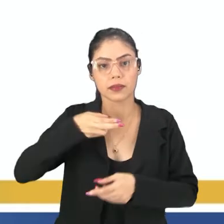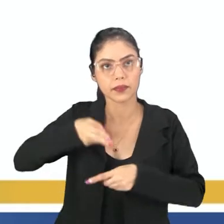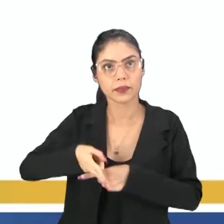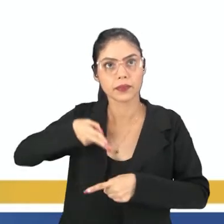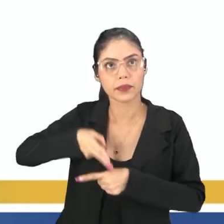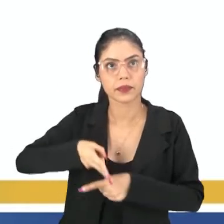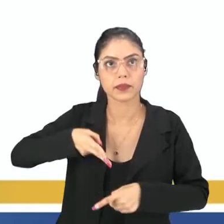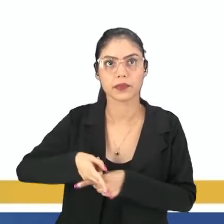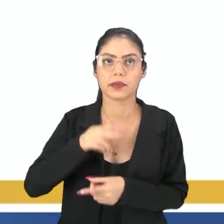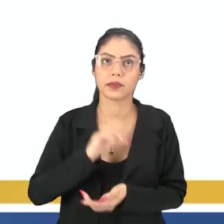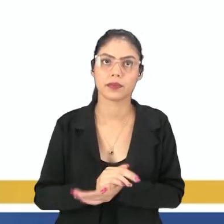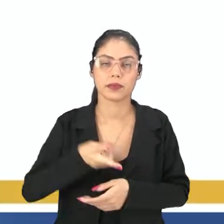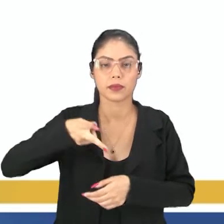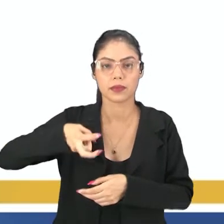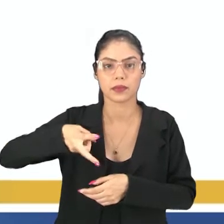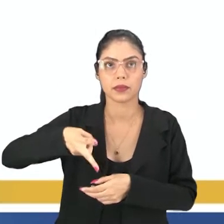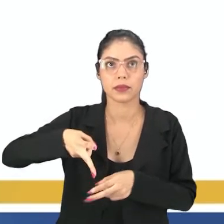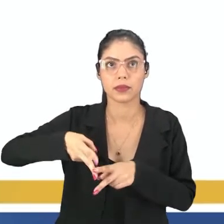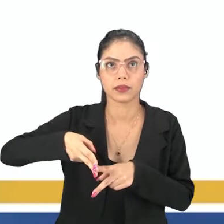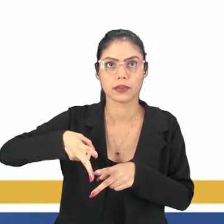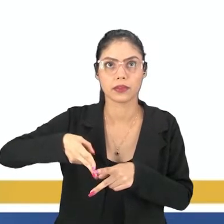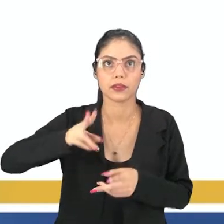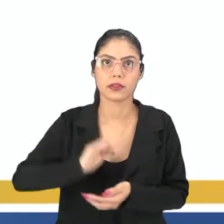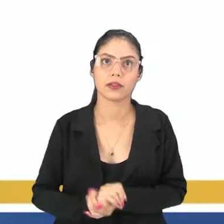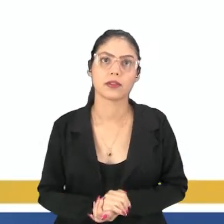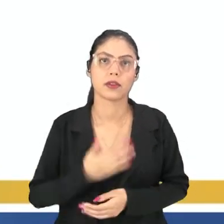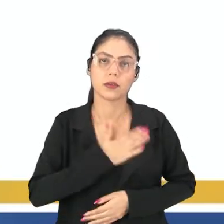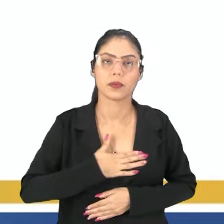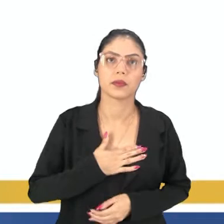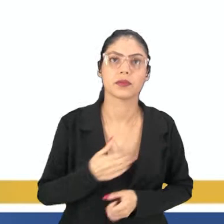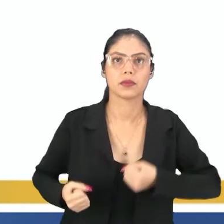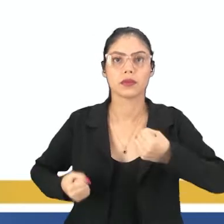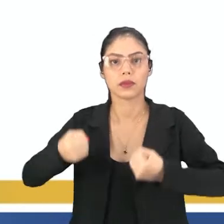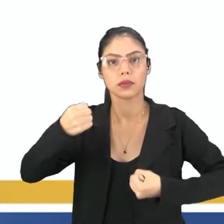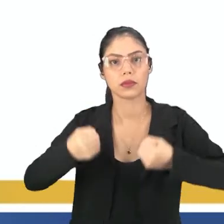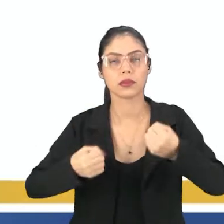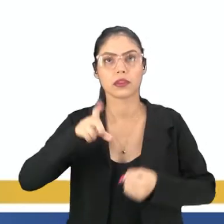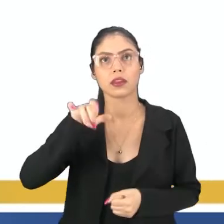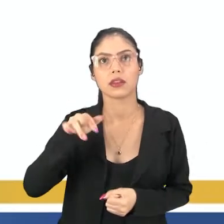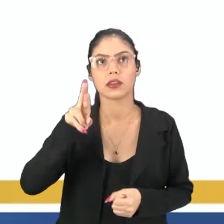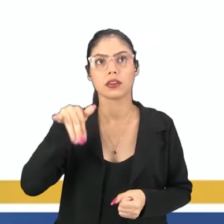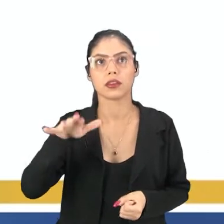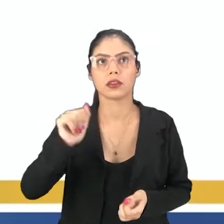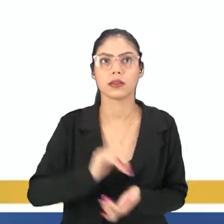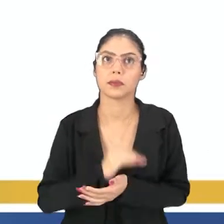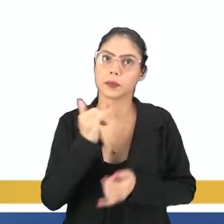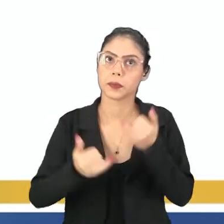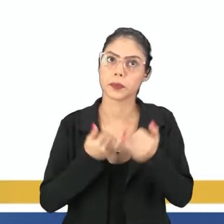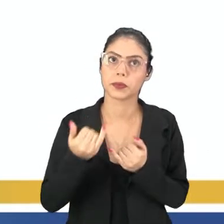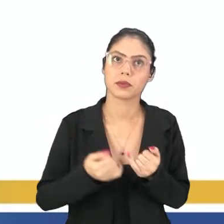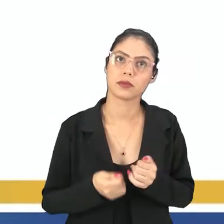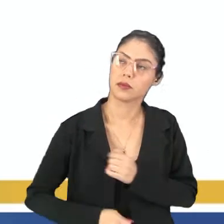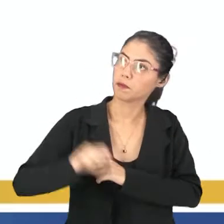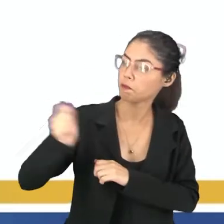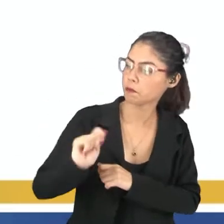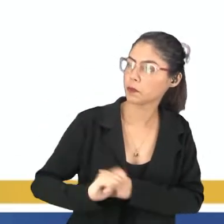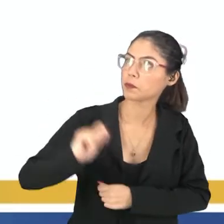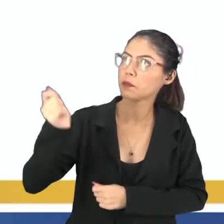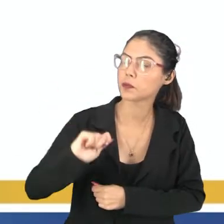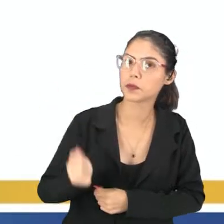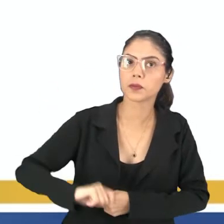martelo, serrote, alicate. Gostava de andar de carrinho de rolimão. Brincava de